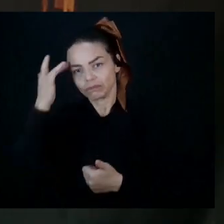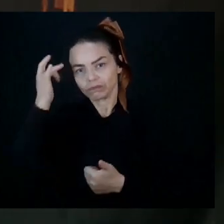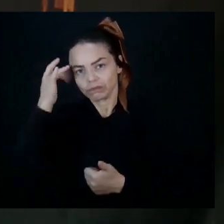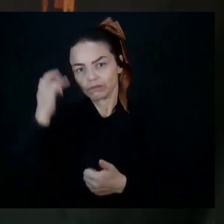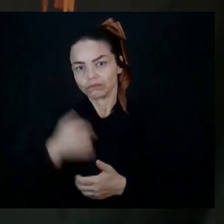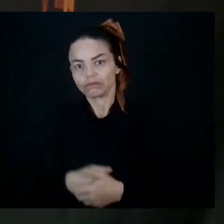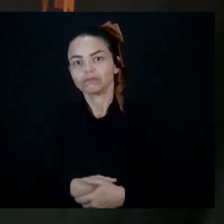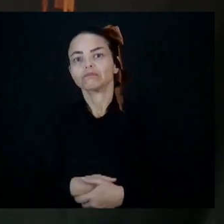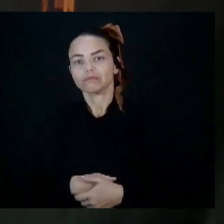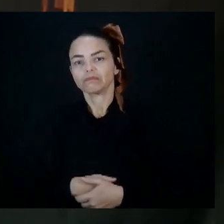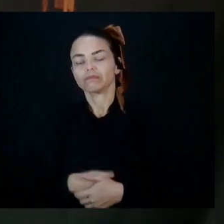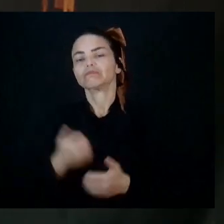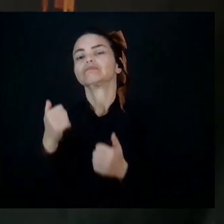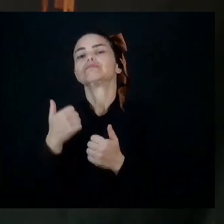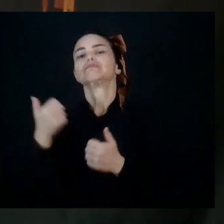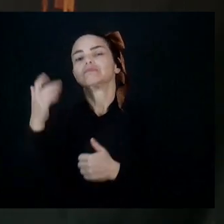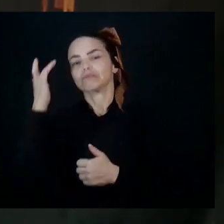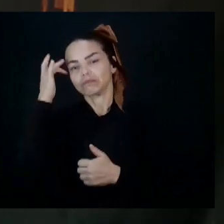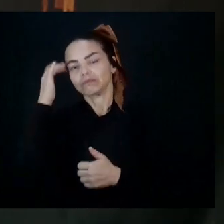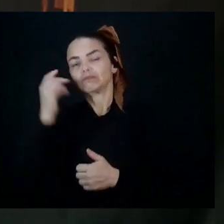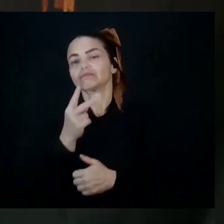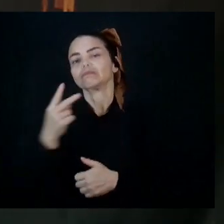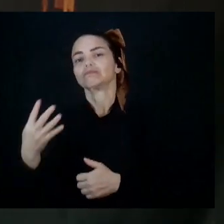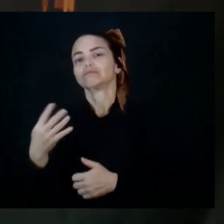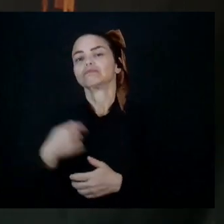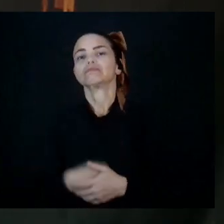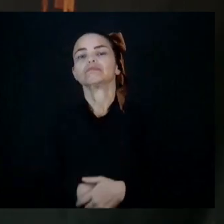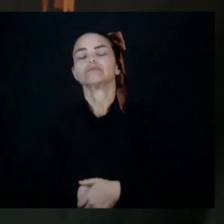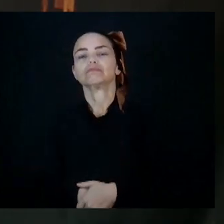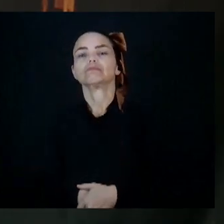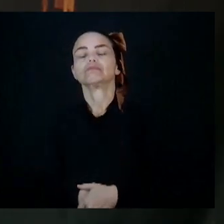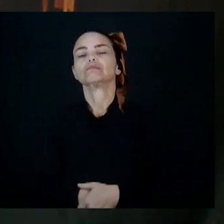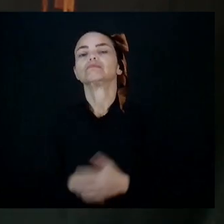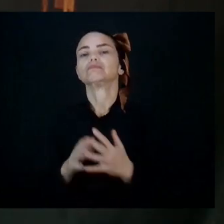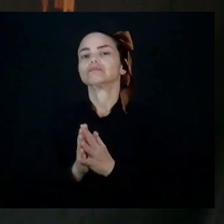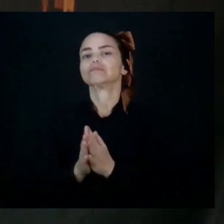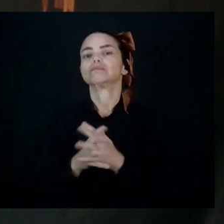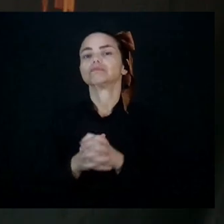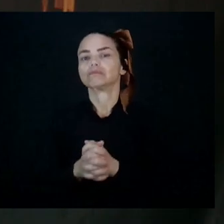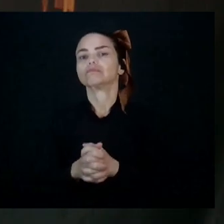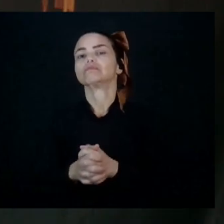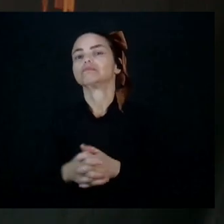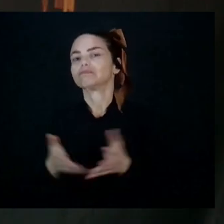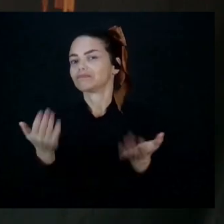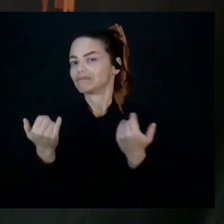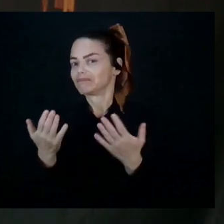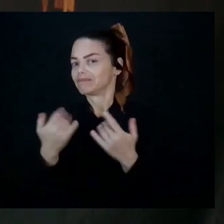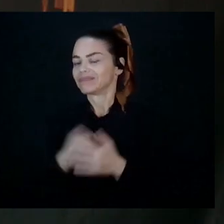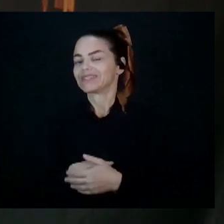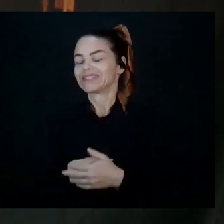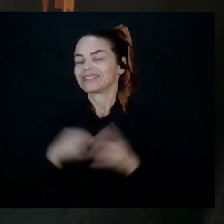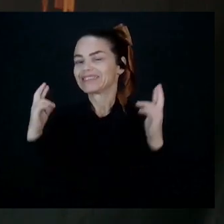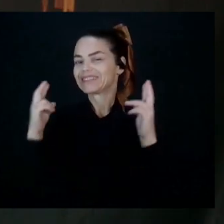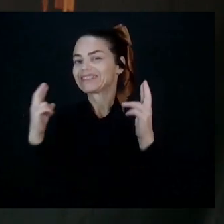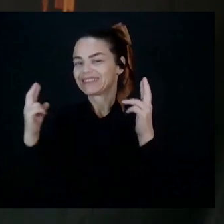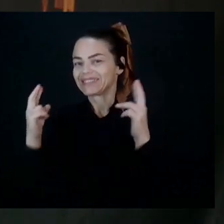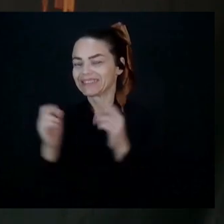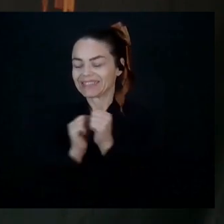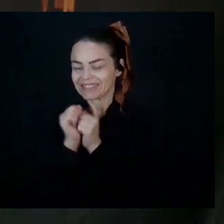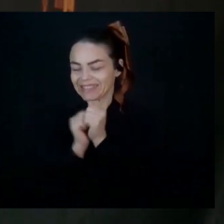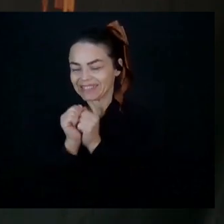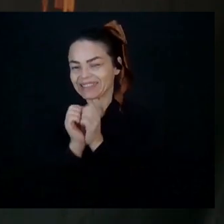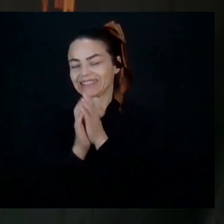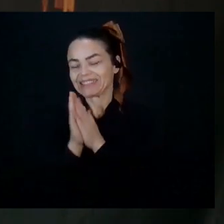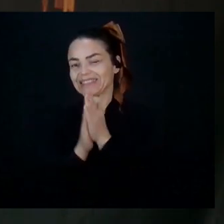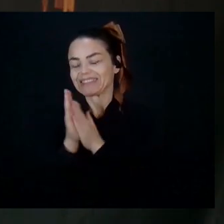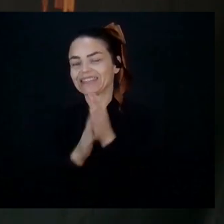amanhã, né? Amanhã, dia 24, né? Amanhã à noite. É amanhã o Jogo do Brasil. Então, olha, bora torcer pro nosso Brasilzão, hein, gente? E amanhã